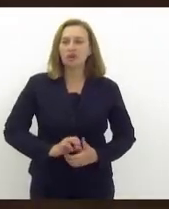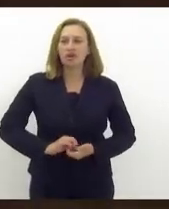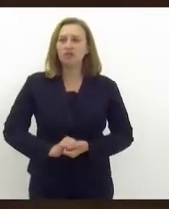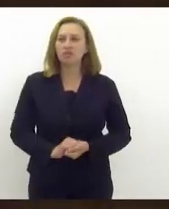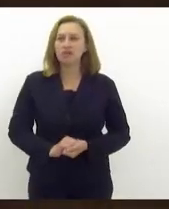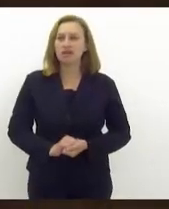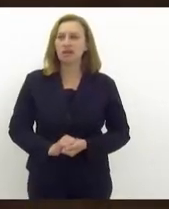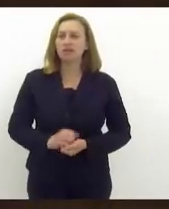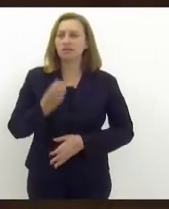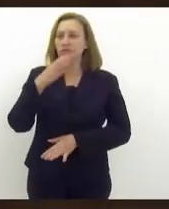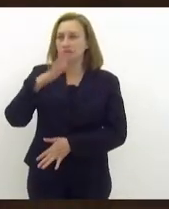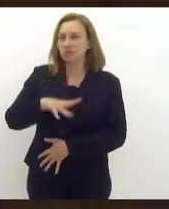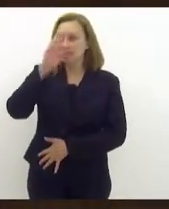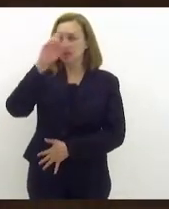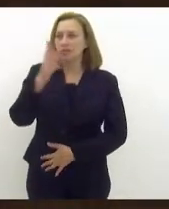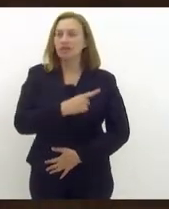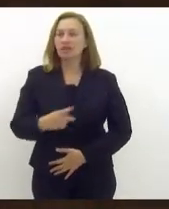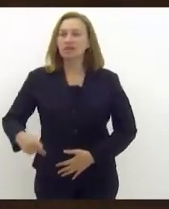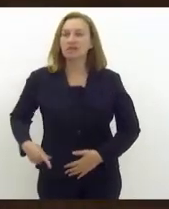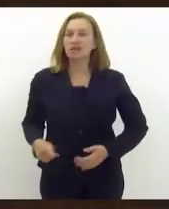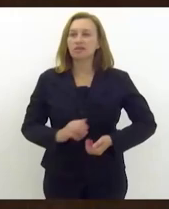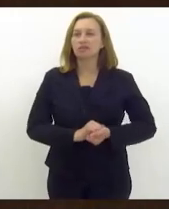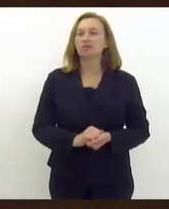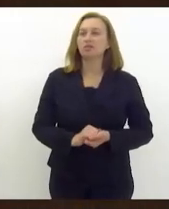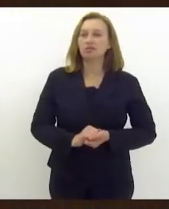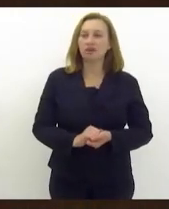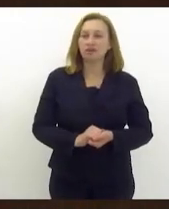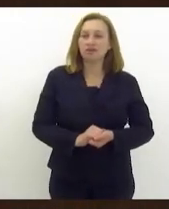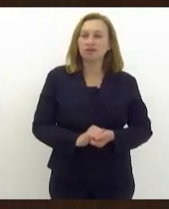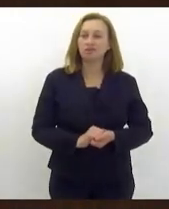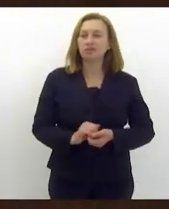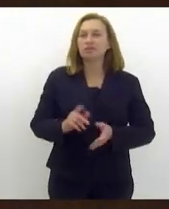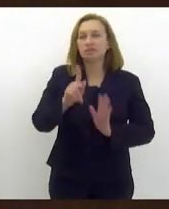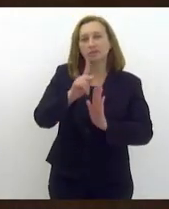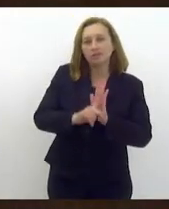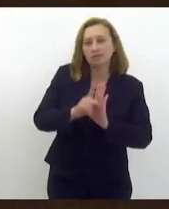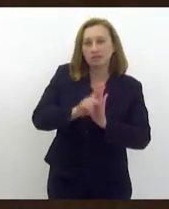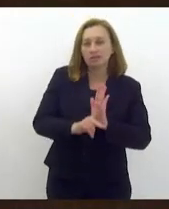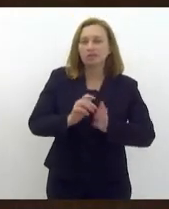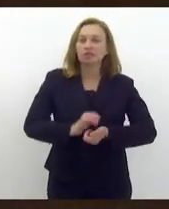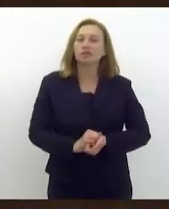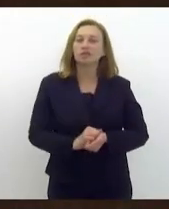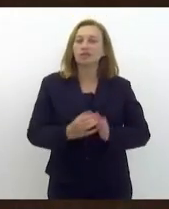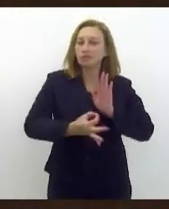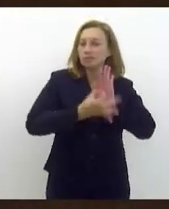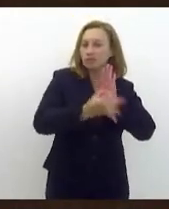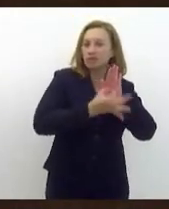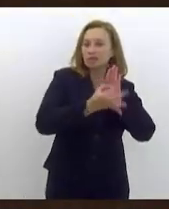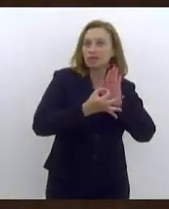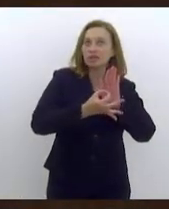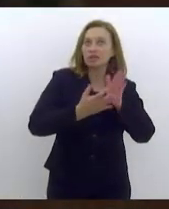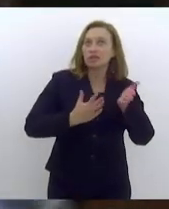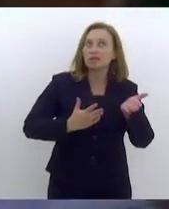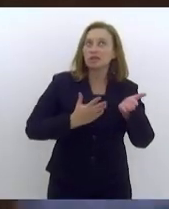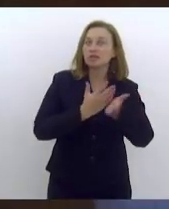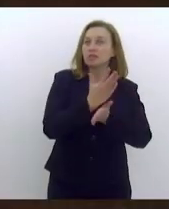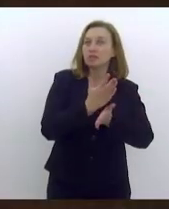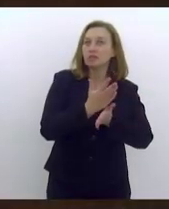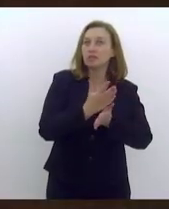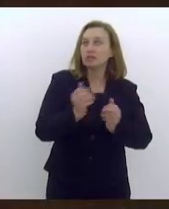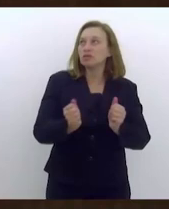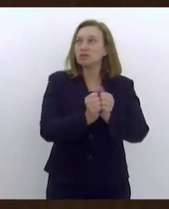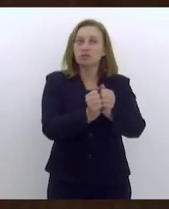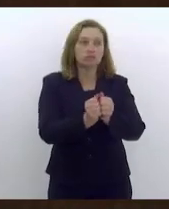Presidente, boa tarde. Cumprimentar Vossa Excelência pelo projeto. O parecer é favorável em conformidade com a